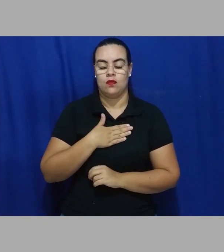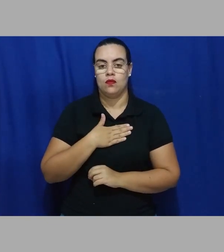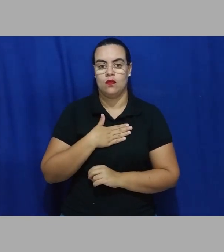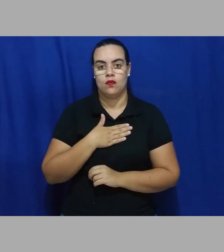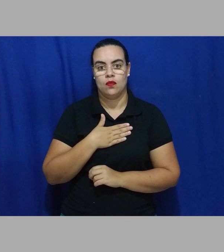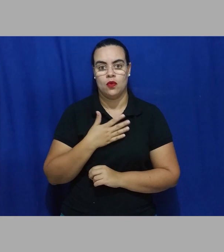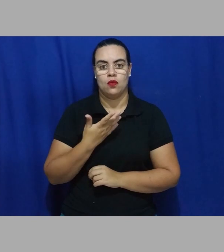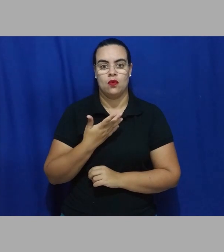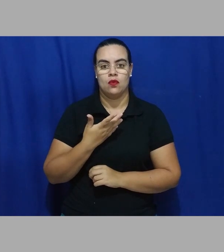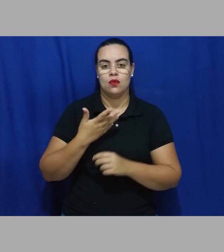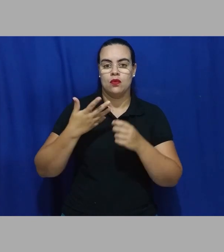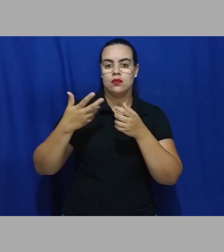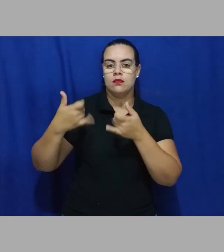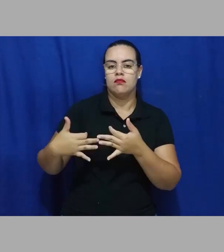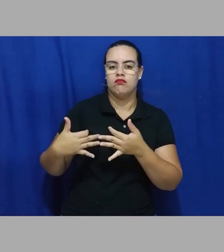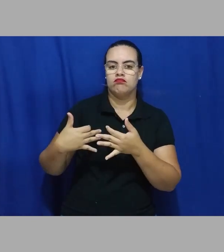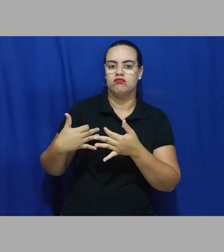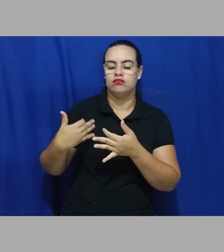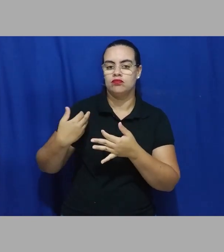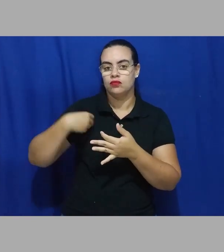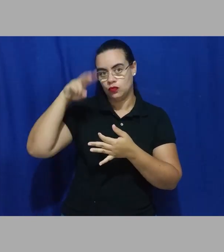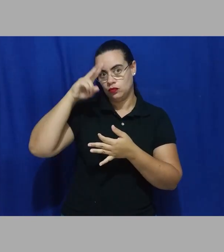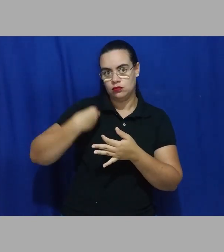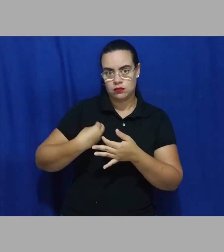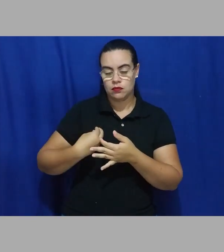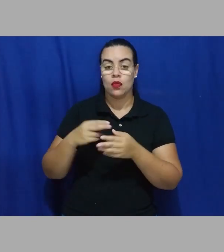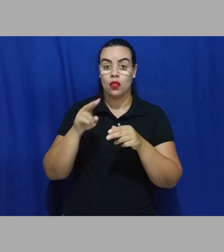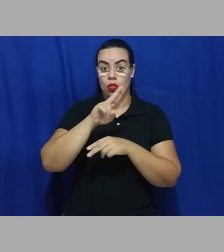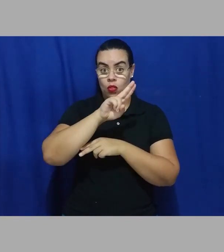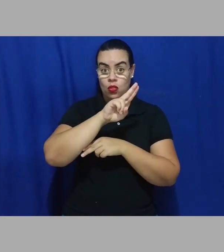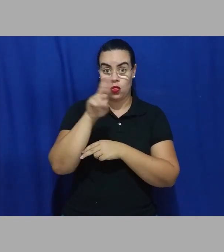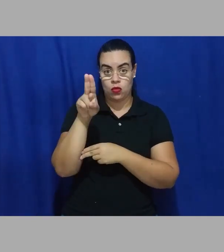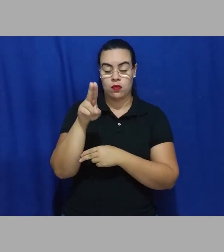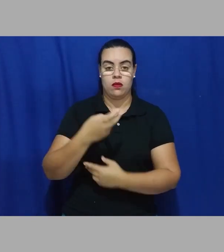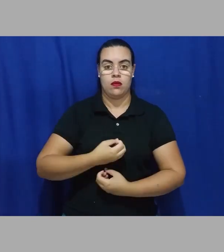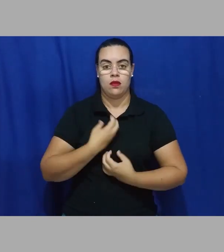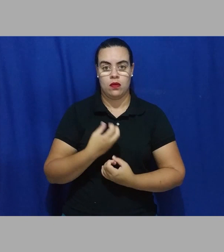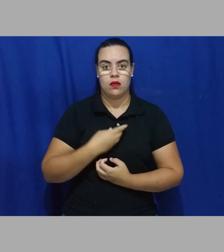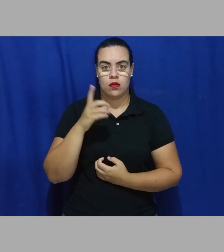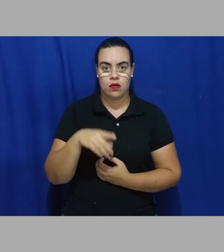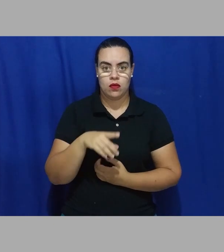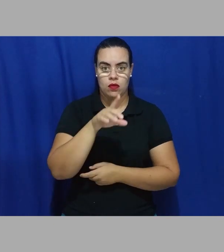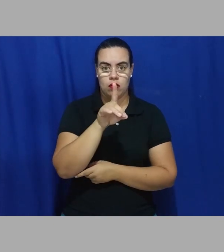Depoimentos, e o nome dessa poesia é Depressão Transtorna.